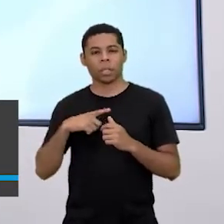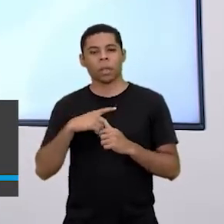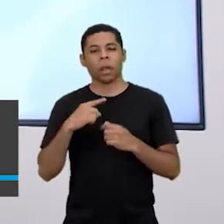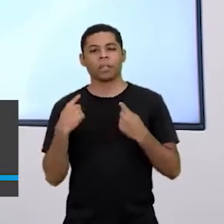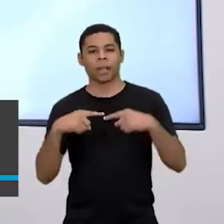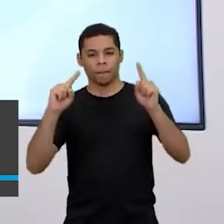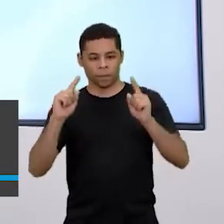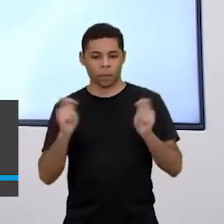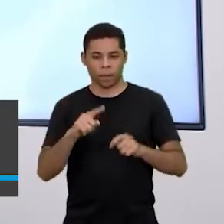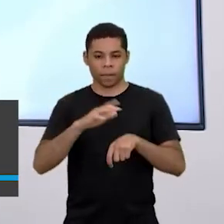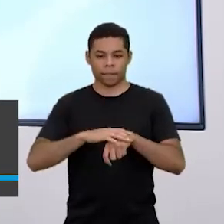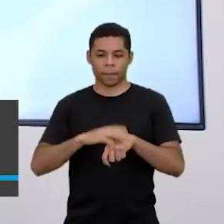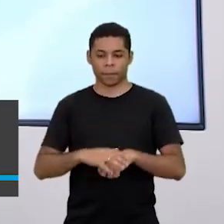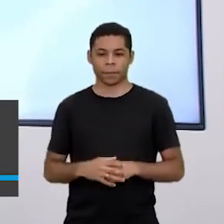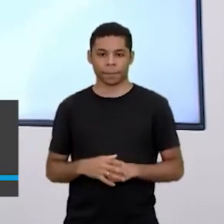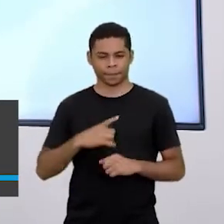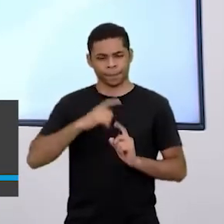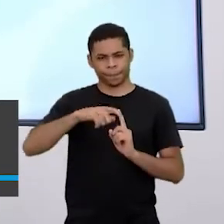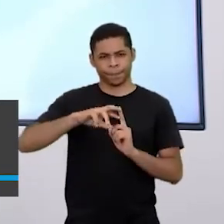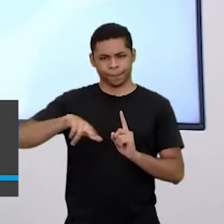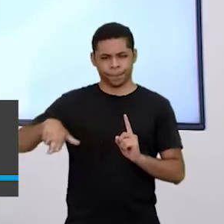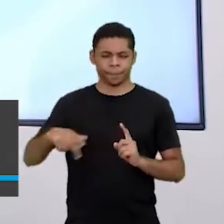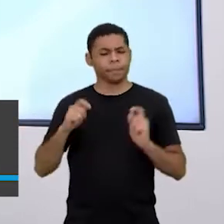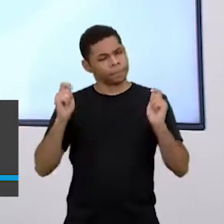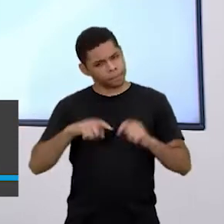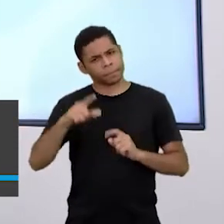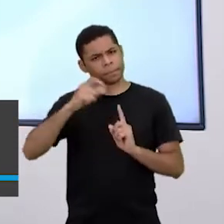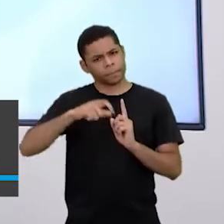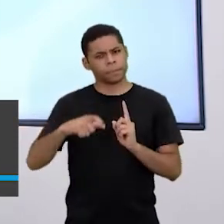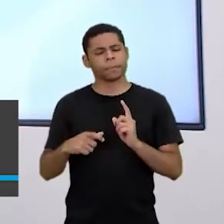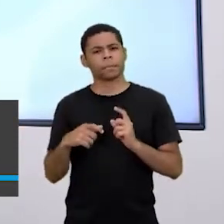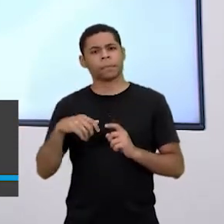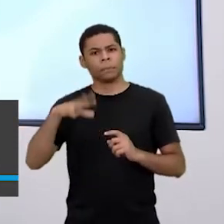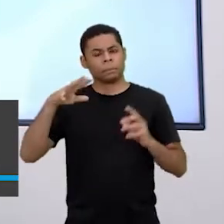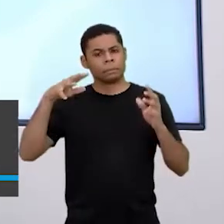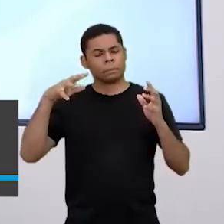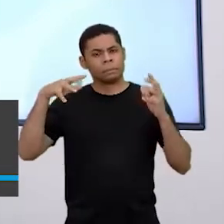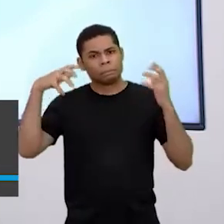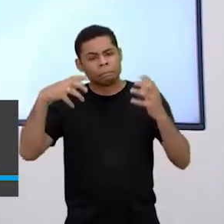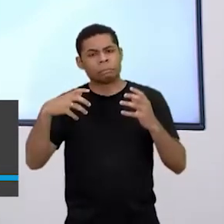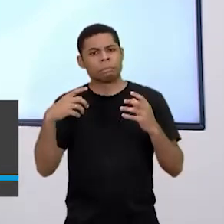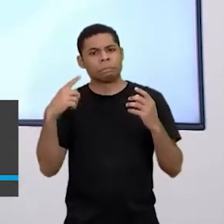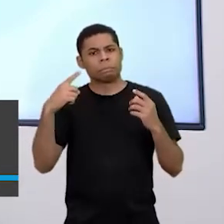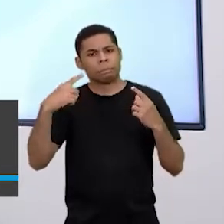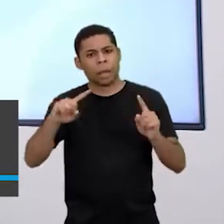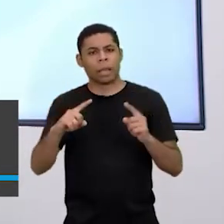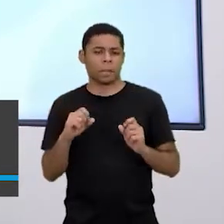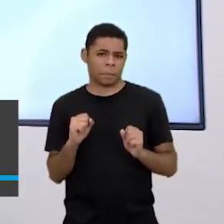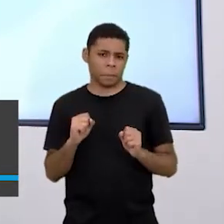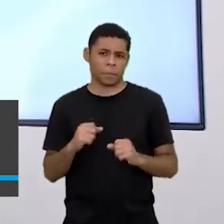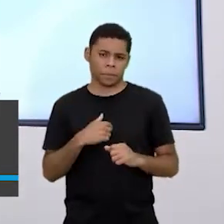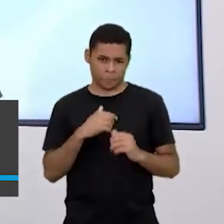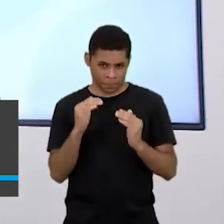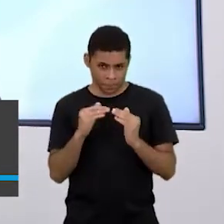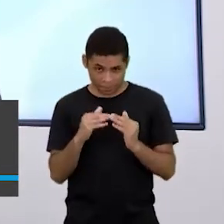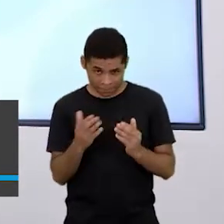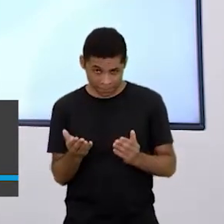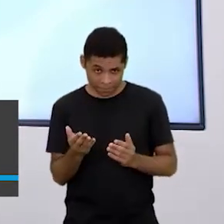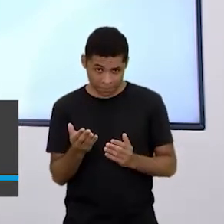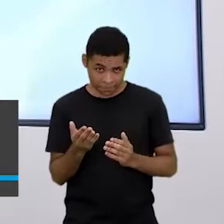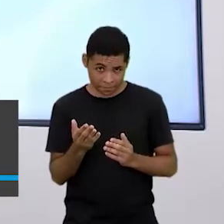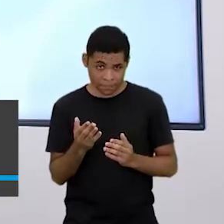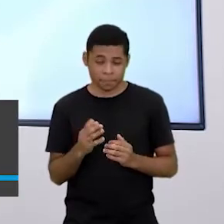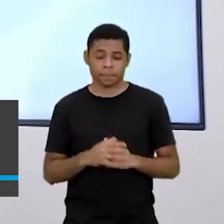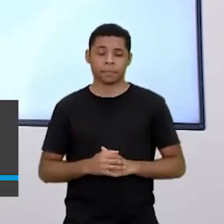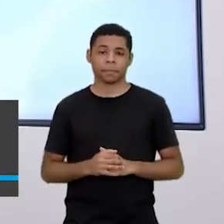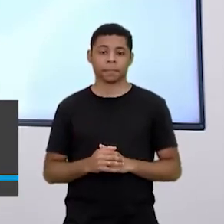você consegue fazer do tipo de personagem. Você pode fazer um personagem maligno para você jogar, né? Você concorda com o que o personagem faz? Não, você